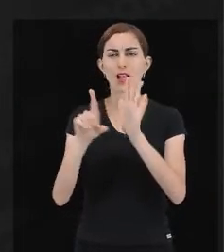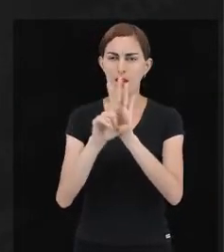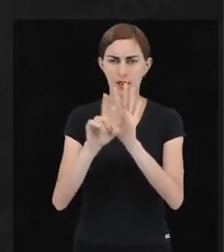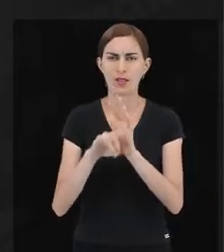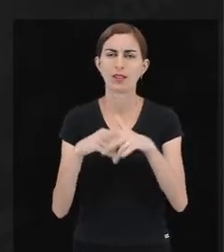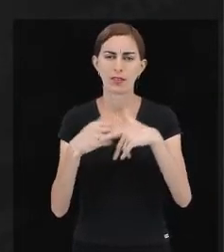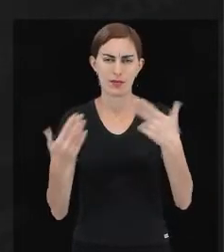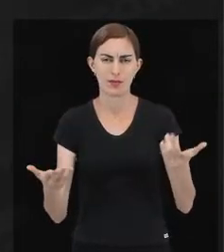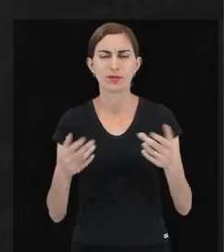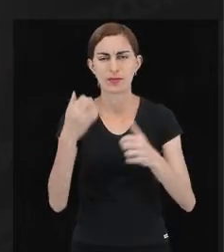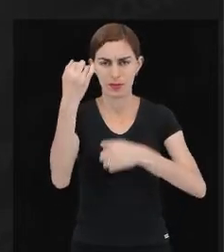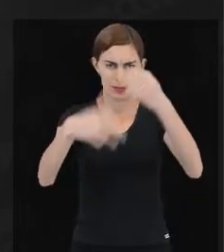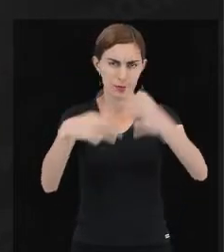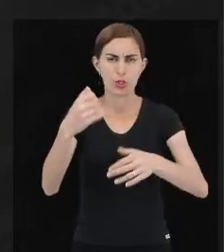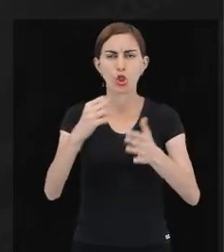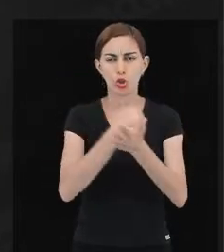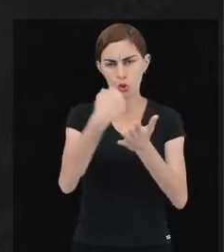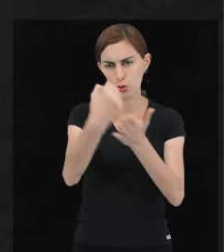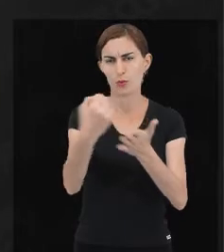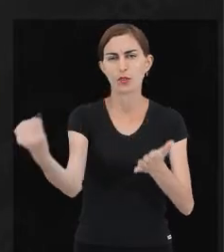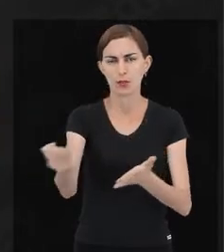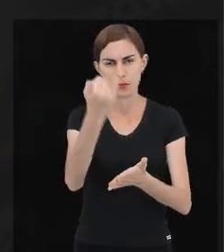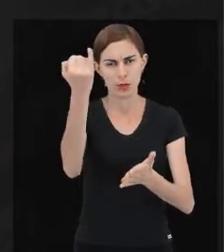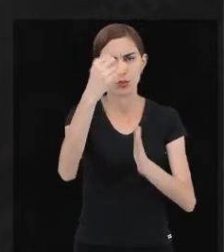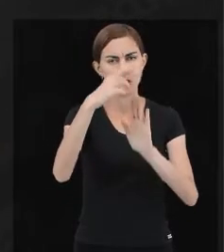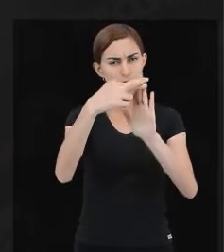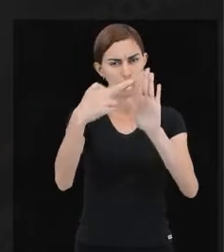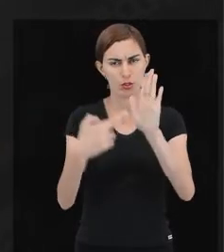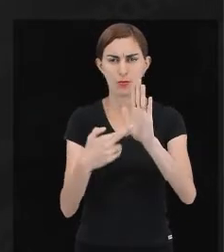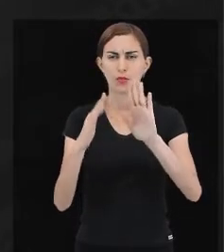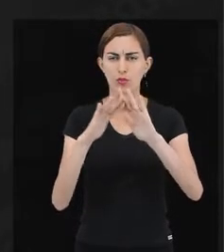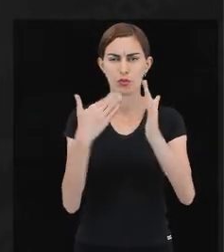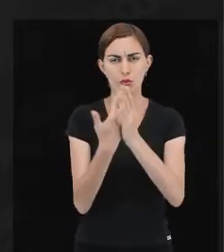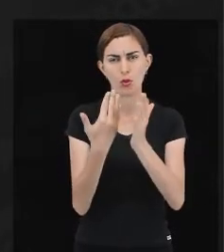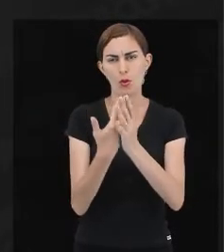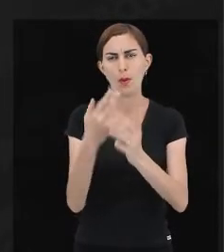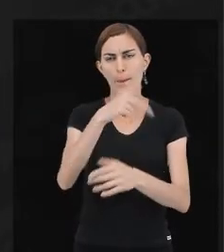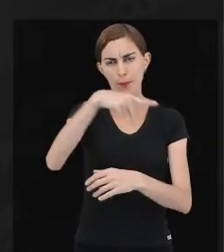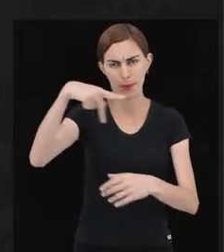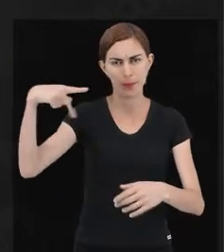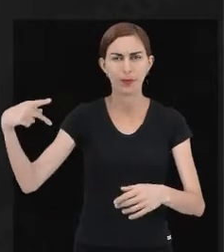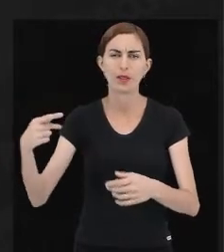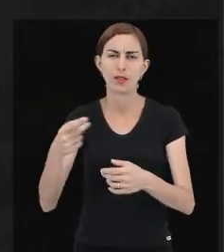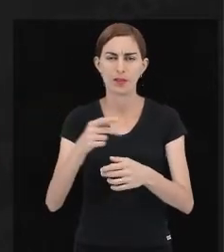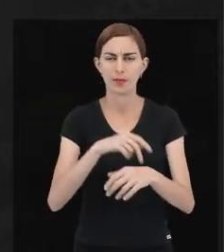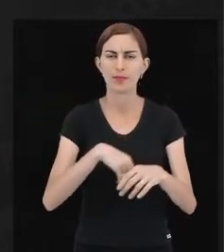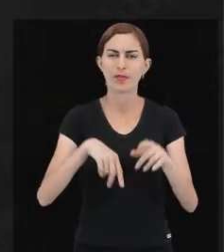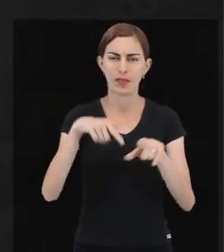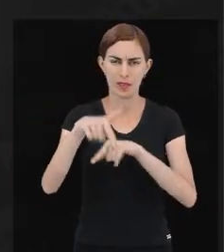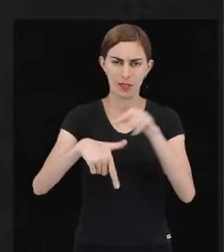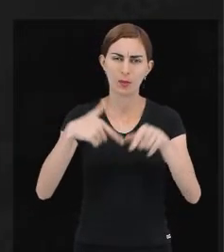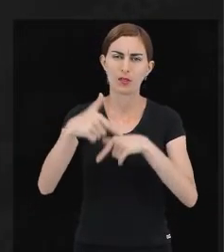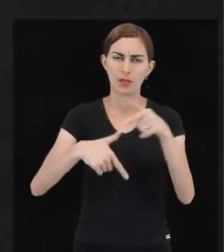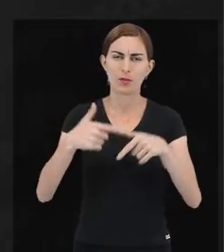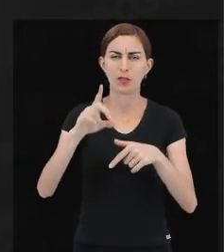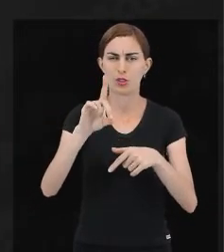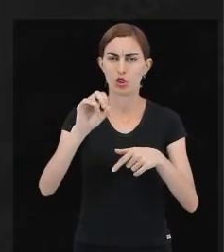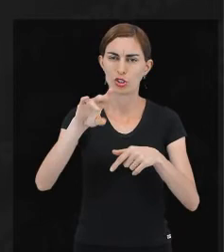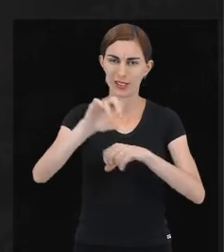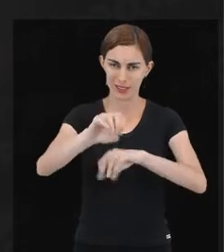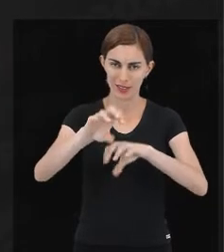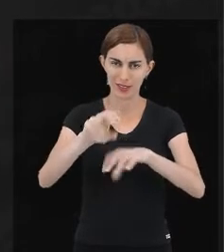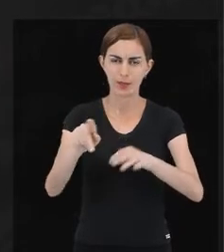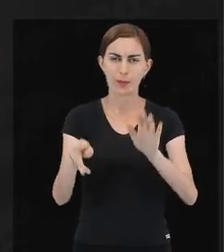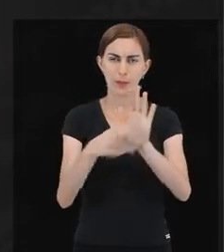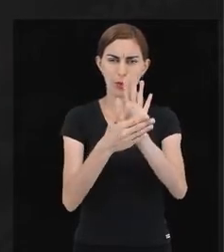Além, é claro, de contemplar estas questões em documentos importantes como o regimento escolar, projeto político-pedagógico, plano de trabalho docente